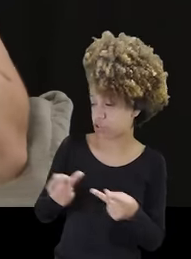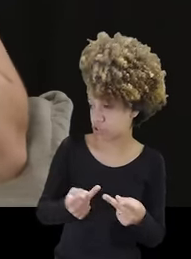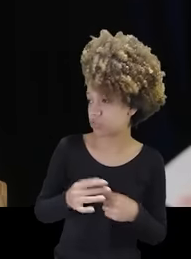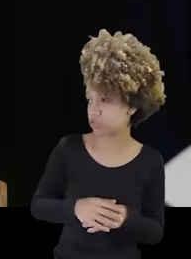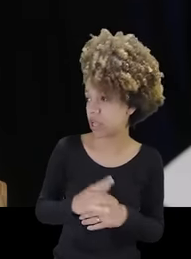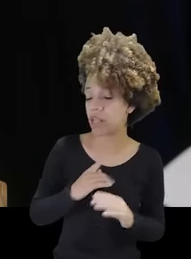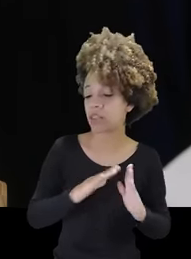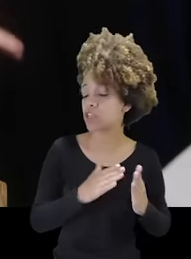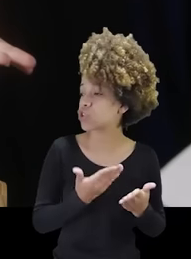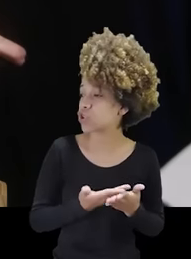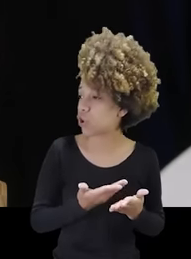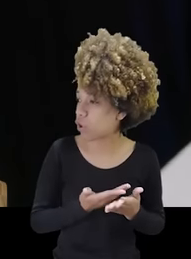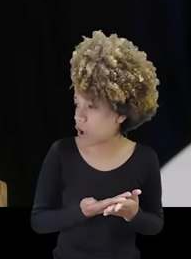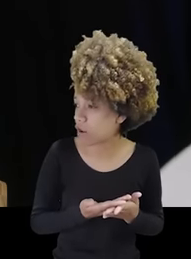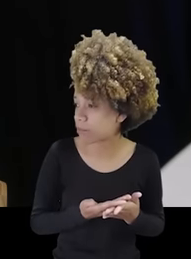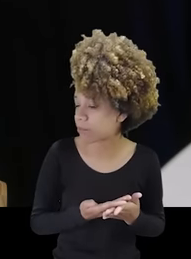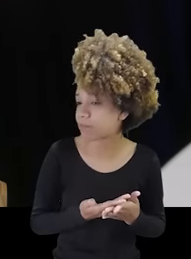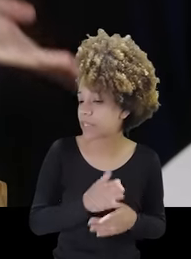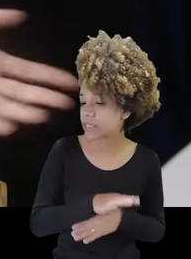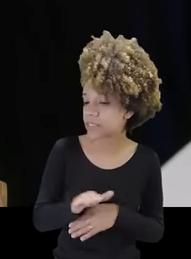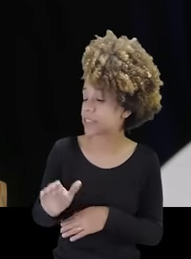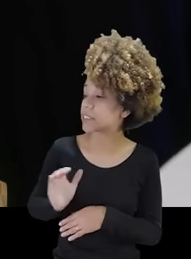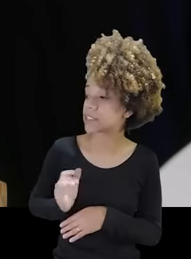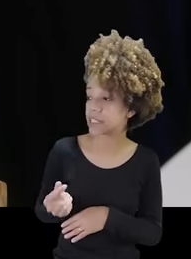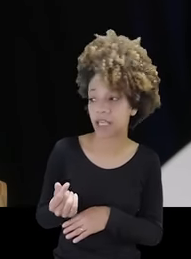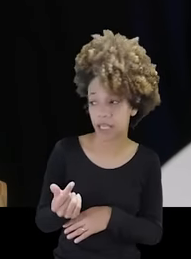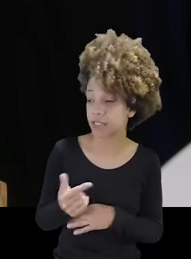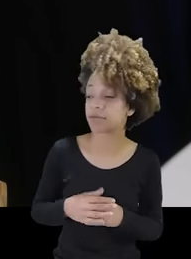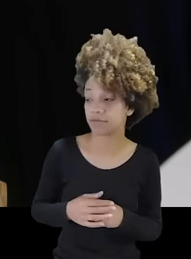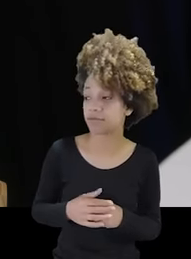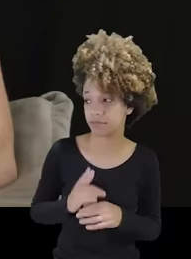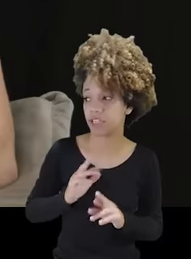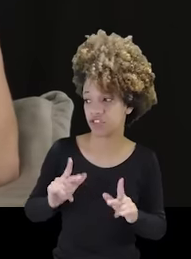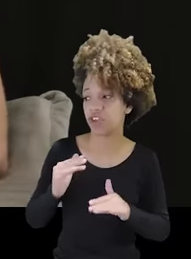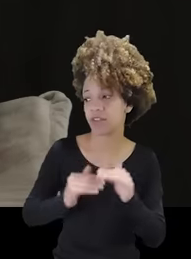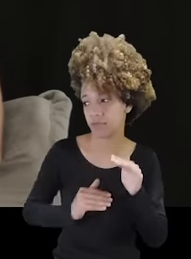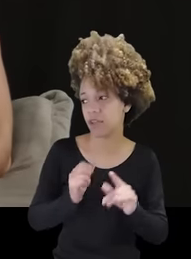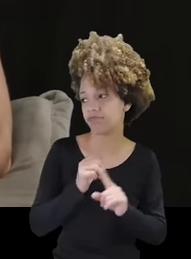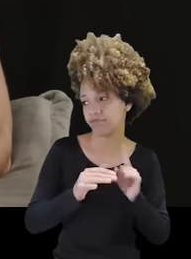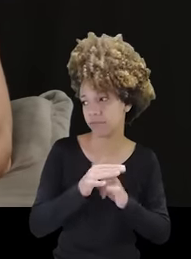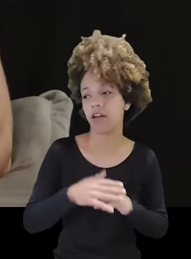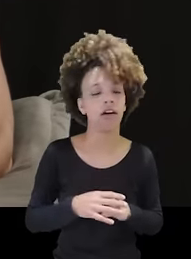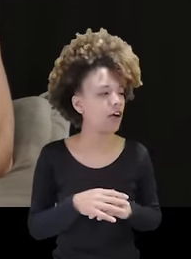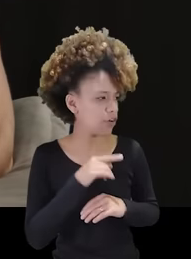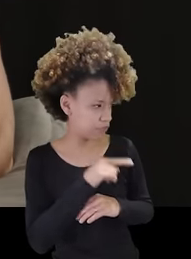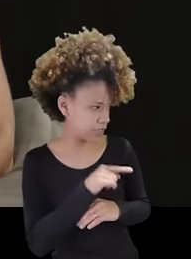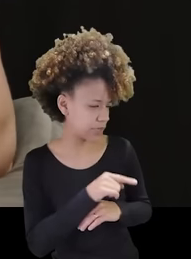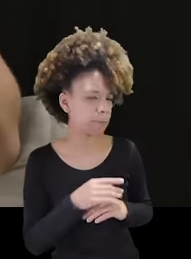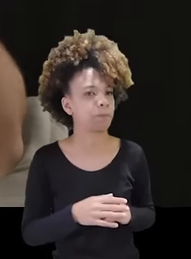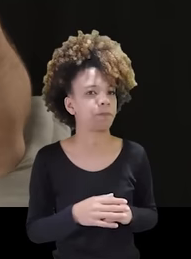tem escola dos tem escola das crianças ricas tipo umas coisas assim você como